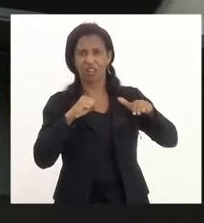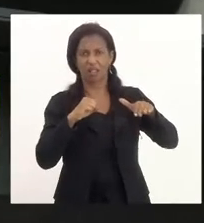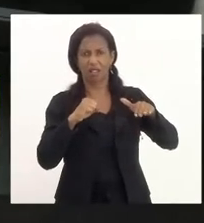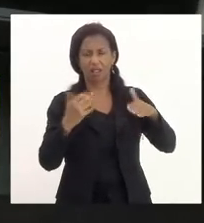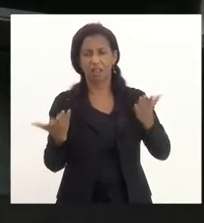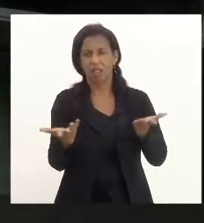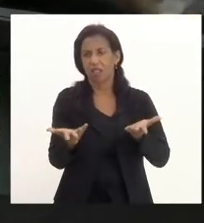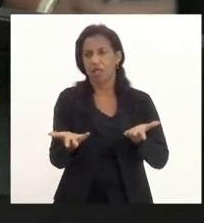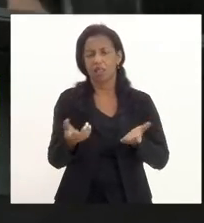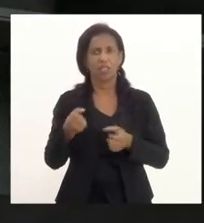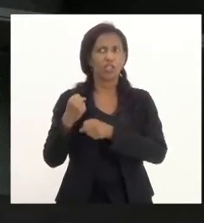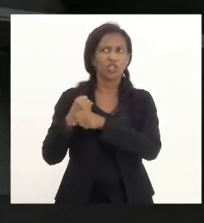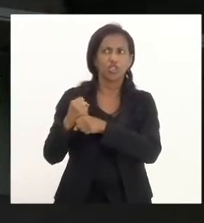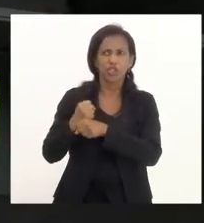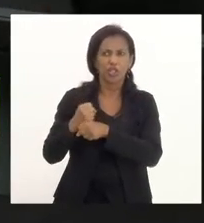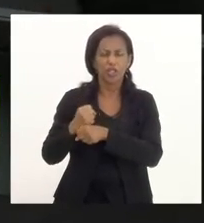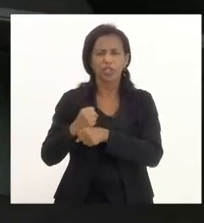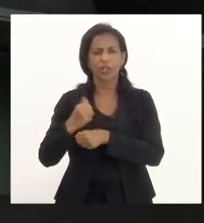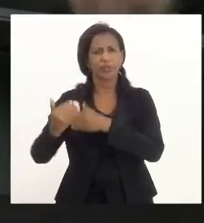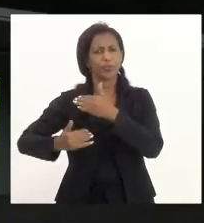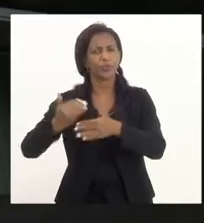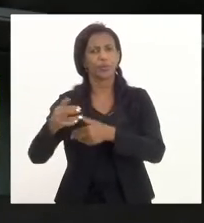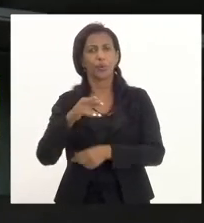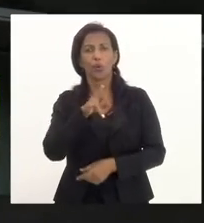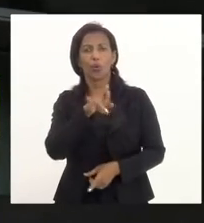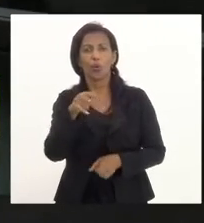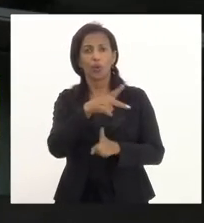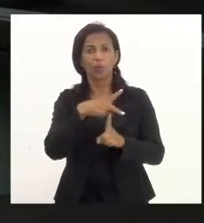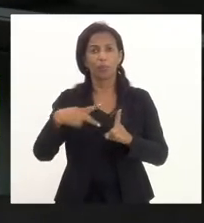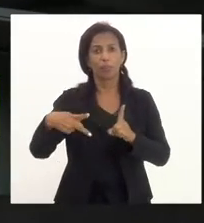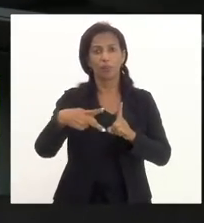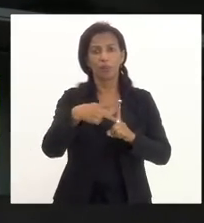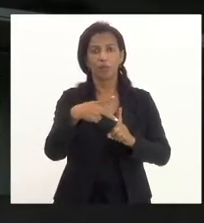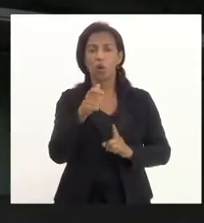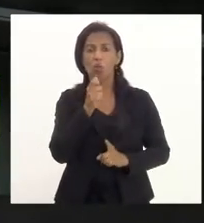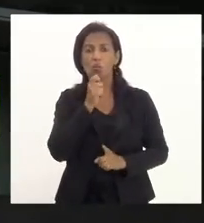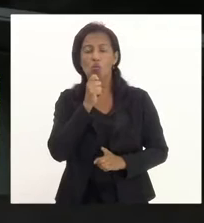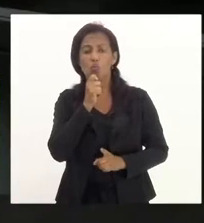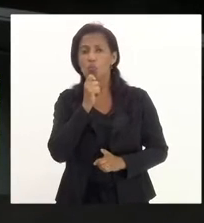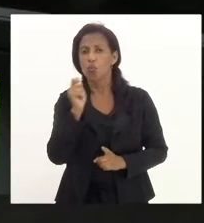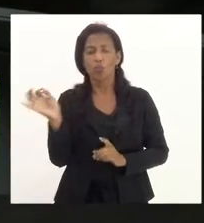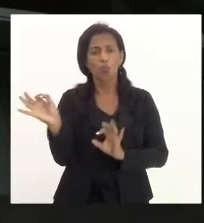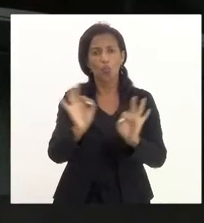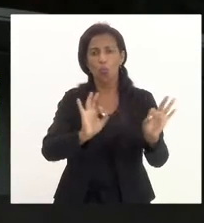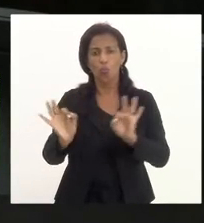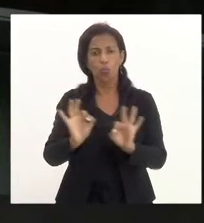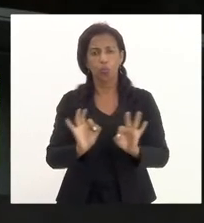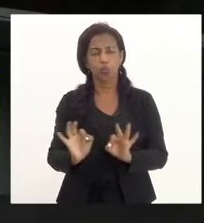de anos a fio o rio previdência não teve uma